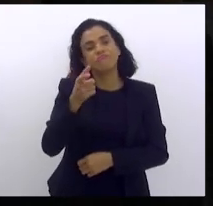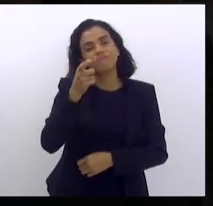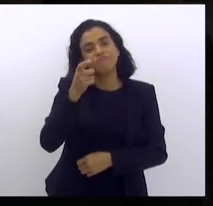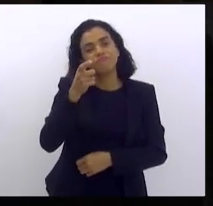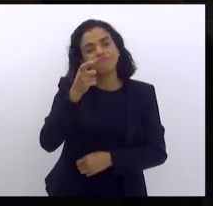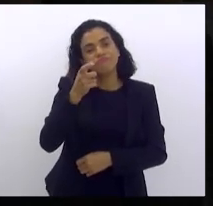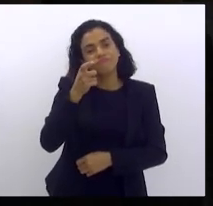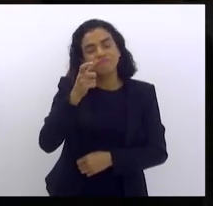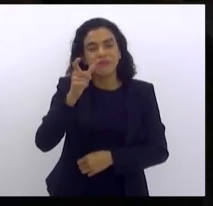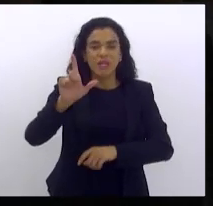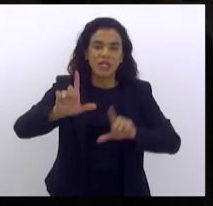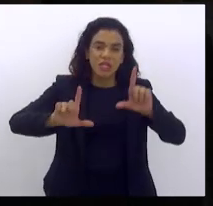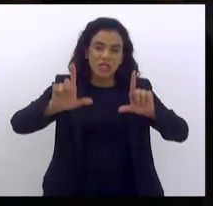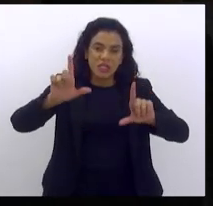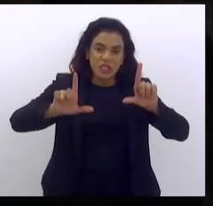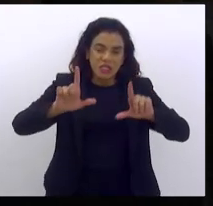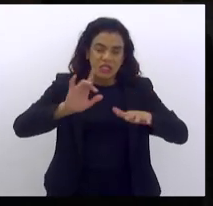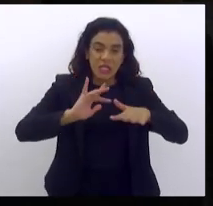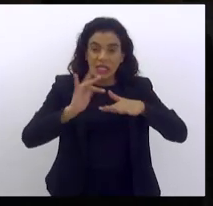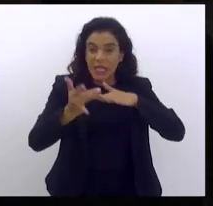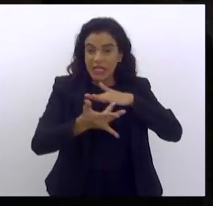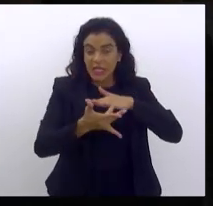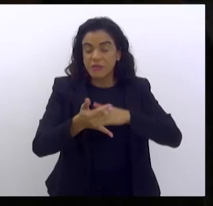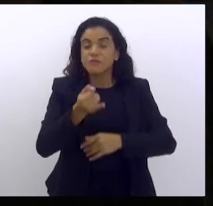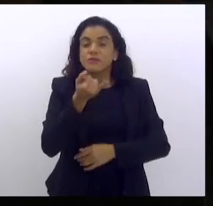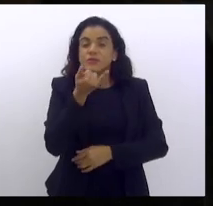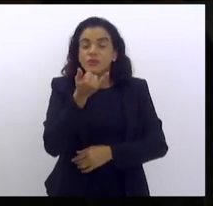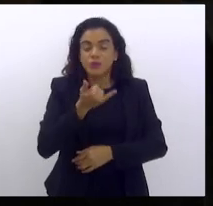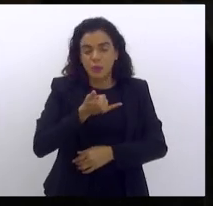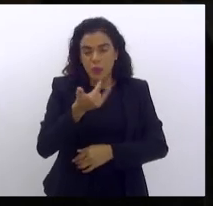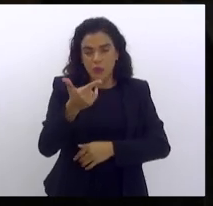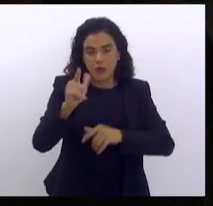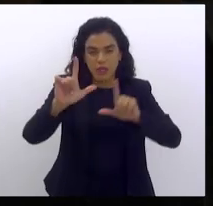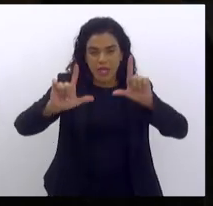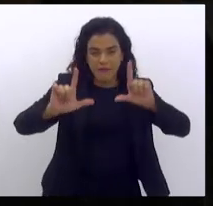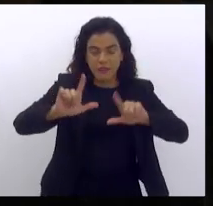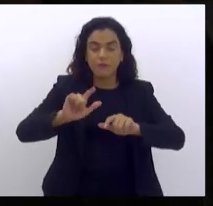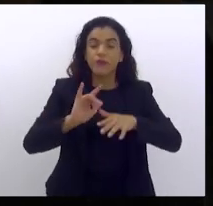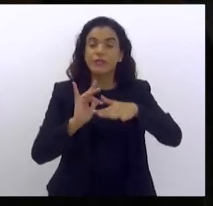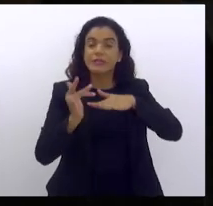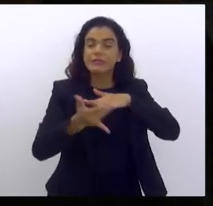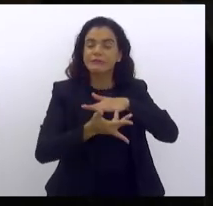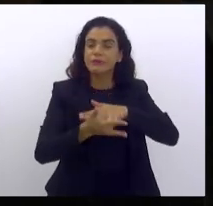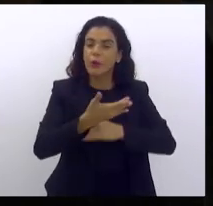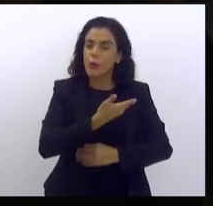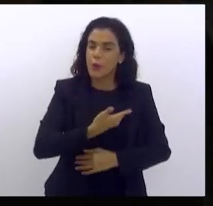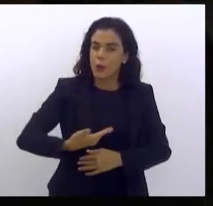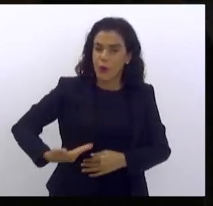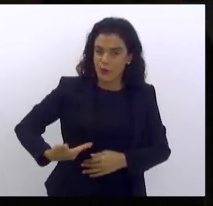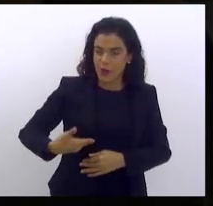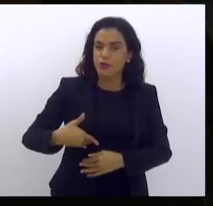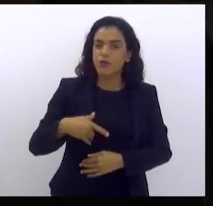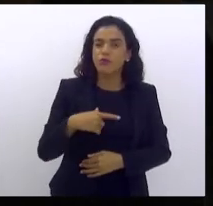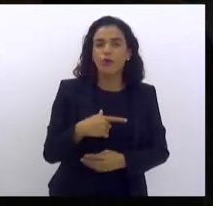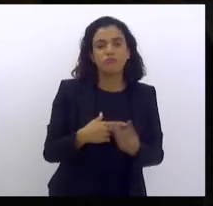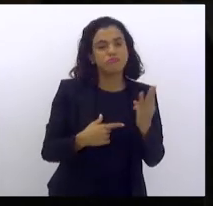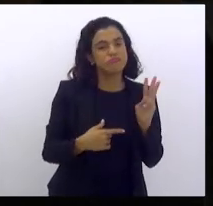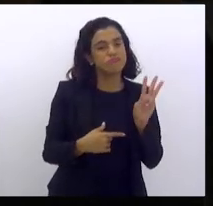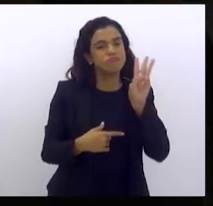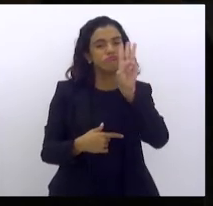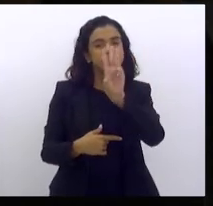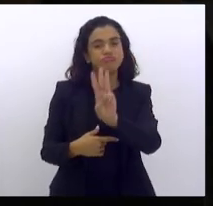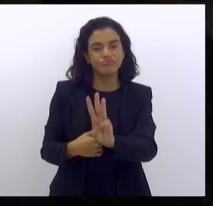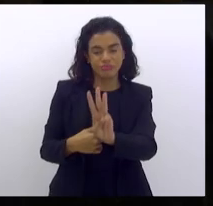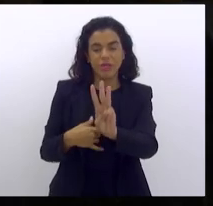rede de internet, não foi na rede de televisão, o governador recebeu três parlamentares dessa